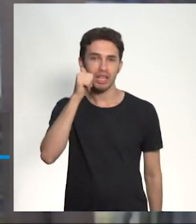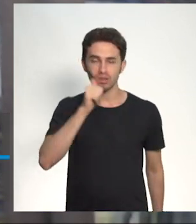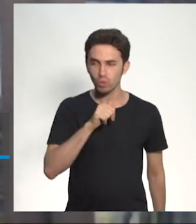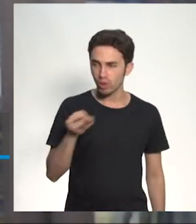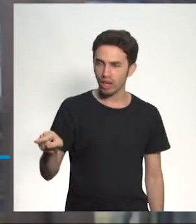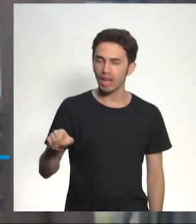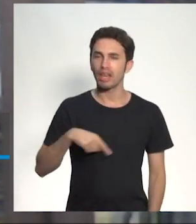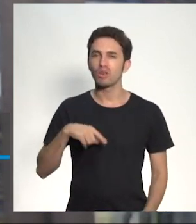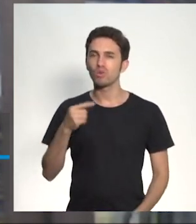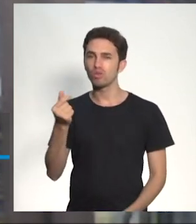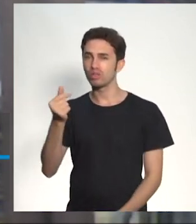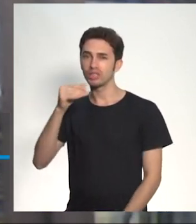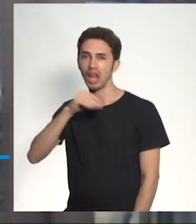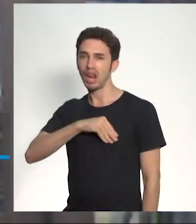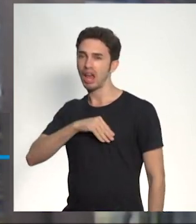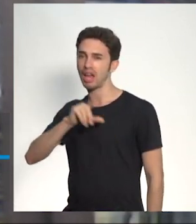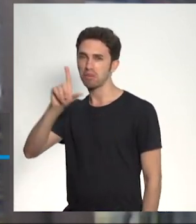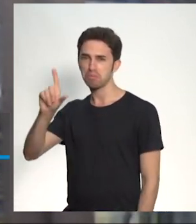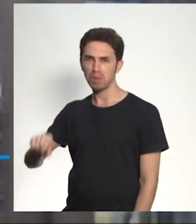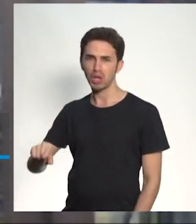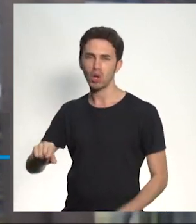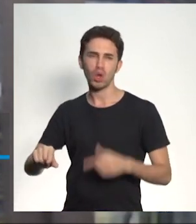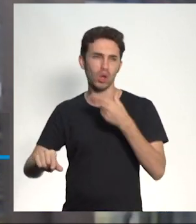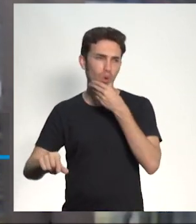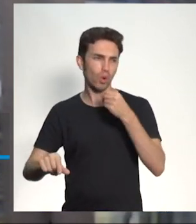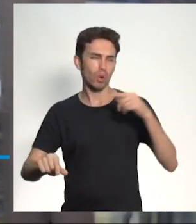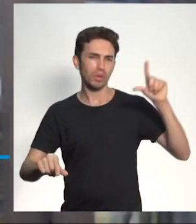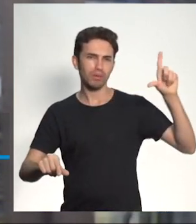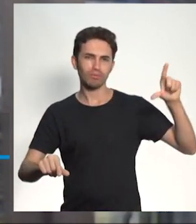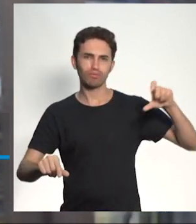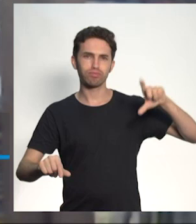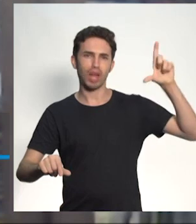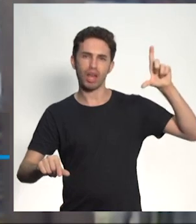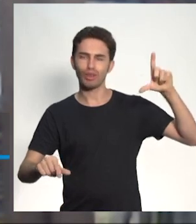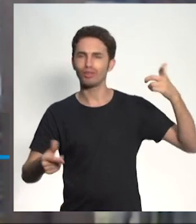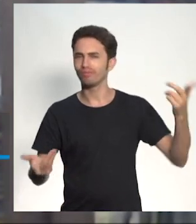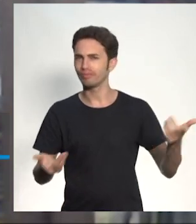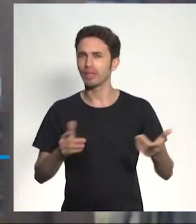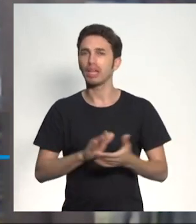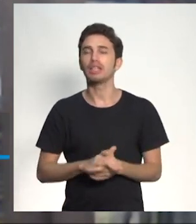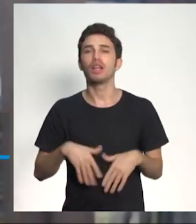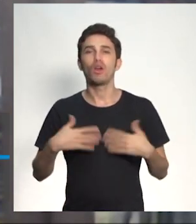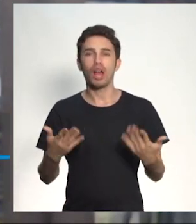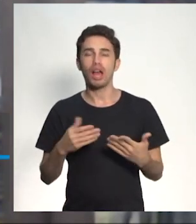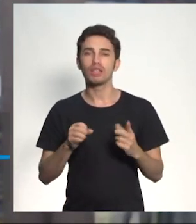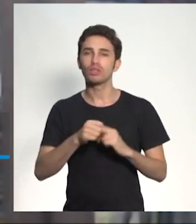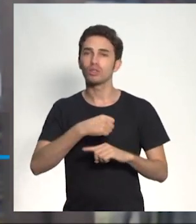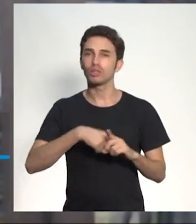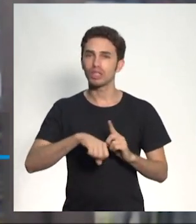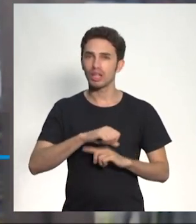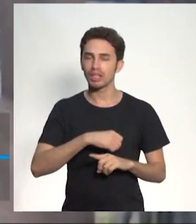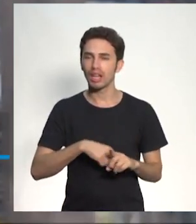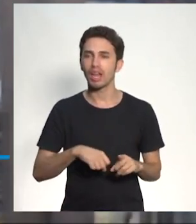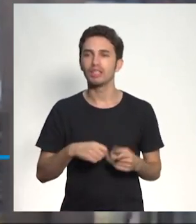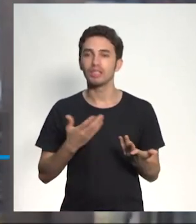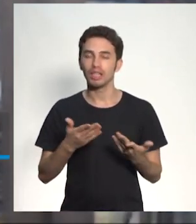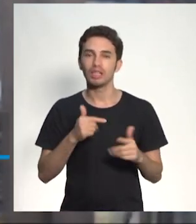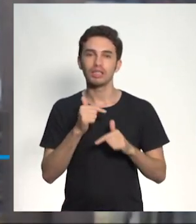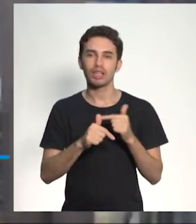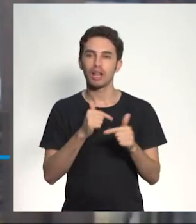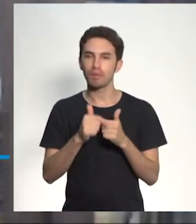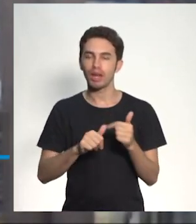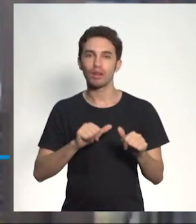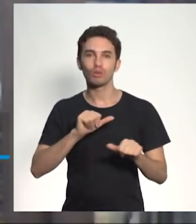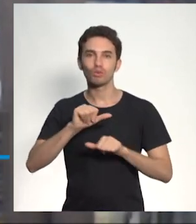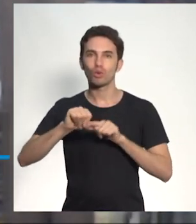menores. Então, a estrutura da Revolução Industrial modificou o tipo de trabalho, né? O trabalho do campo ele passa